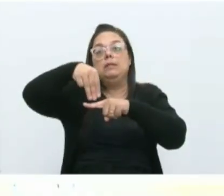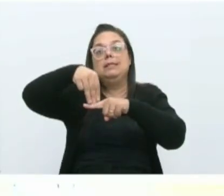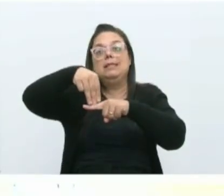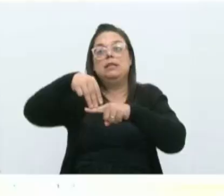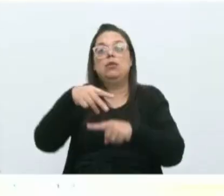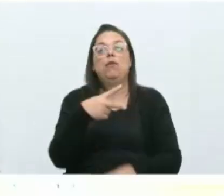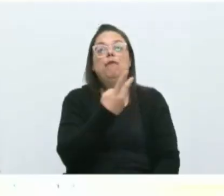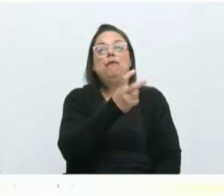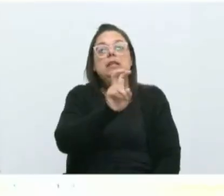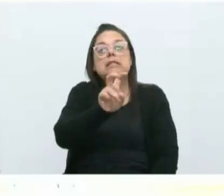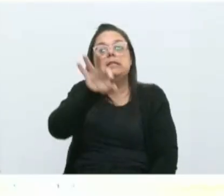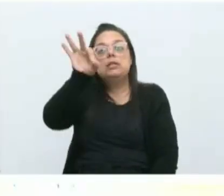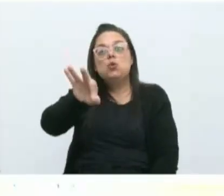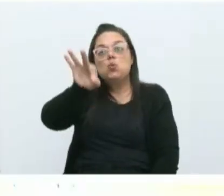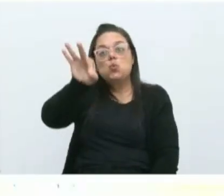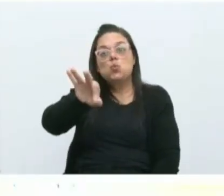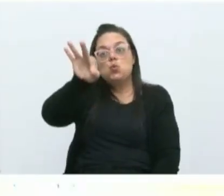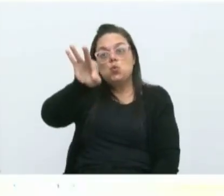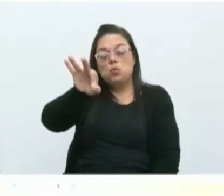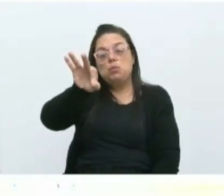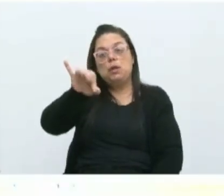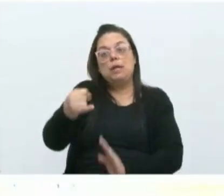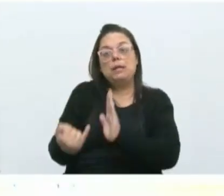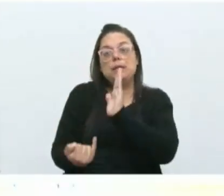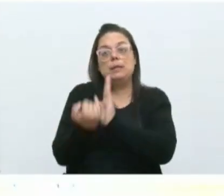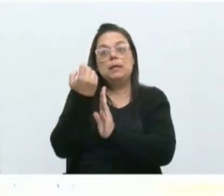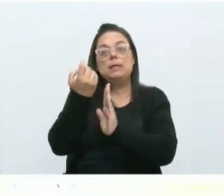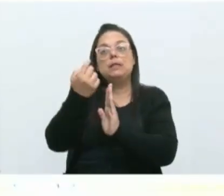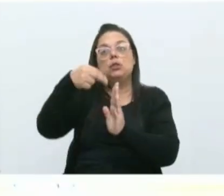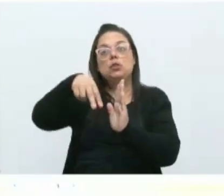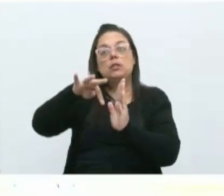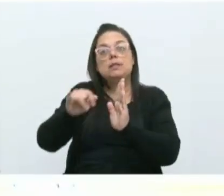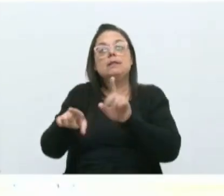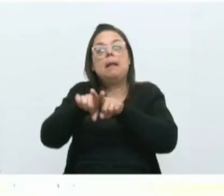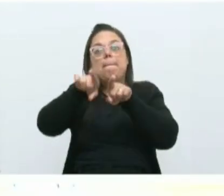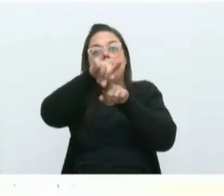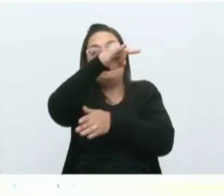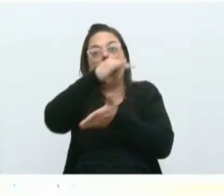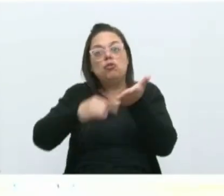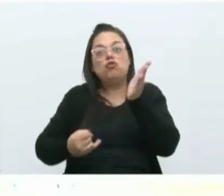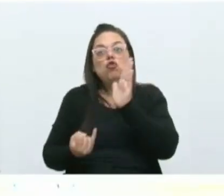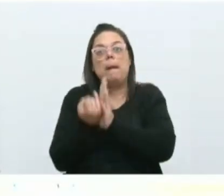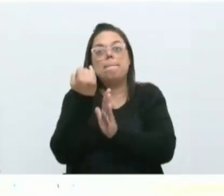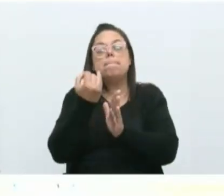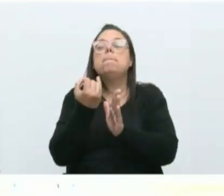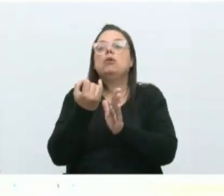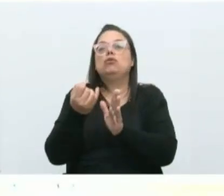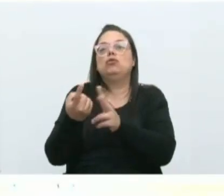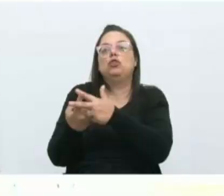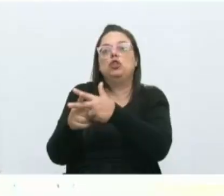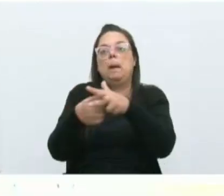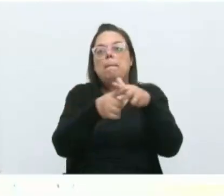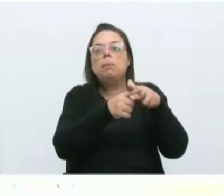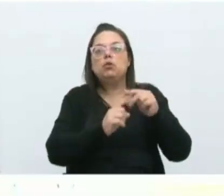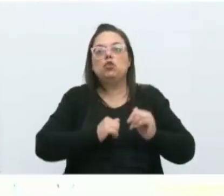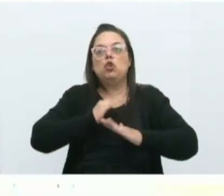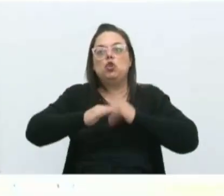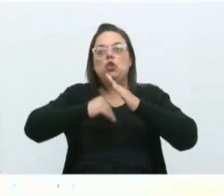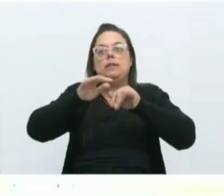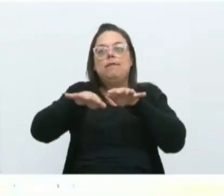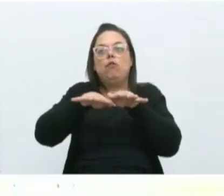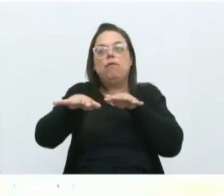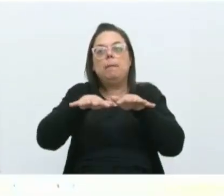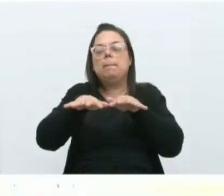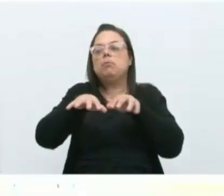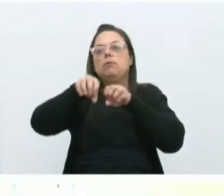mínimo 25% das receitas resultantes de impostos na manutenção e desenvolvimento do